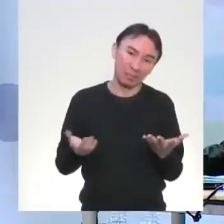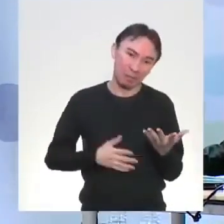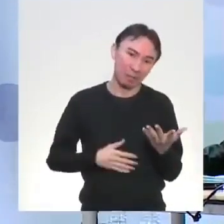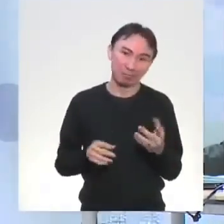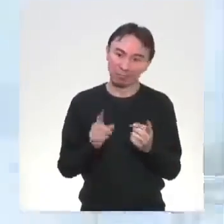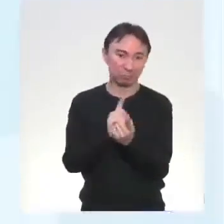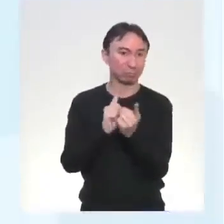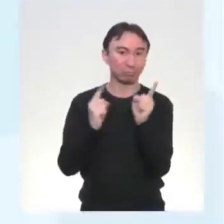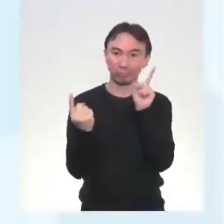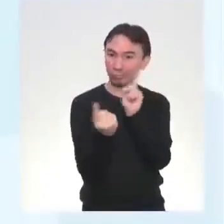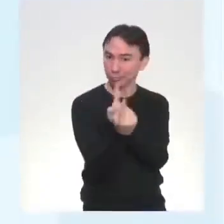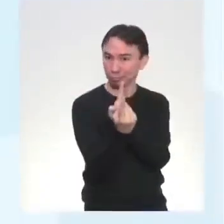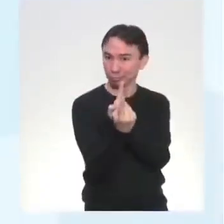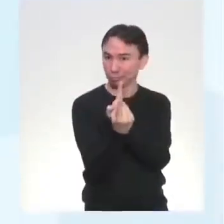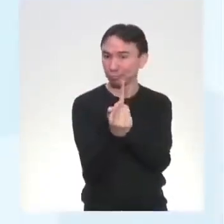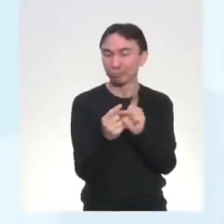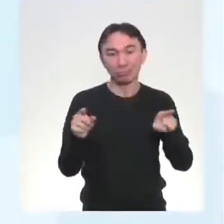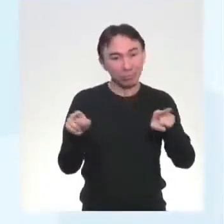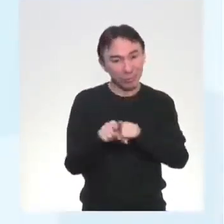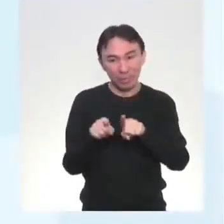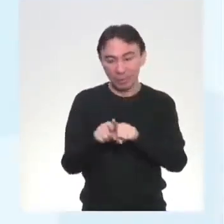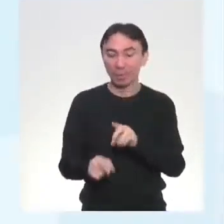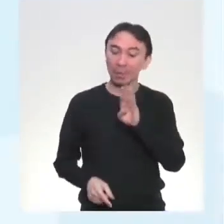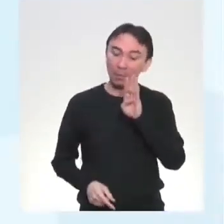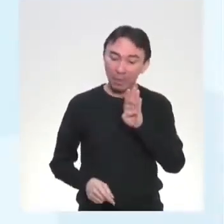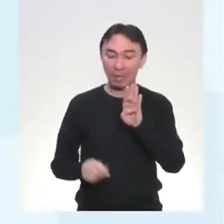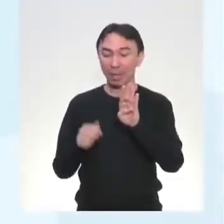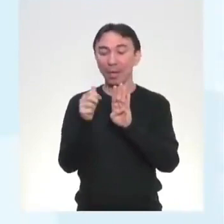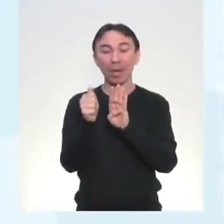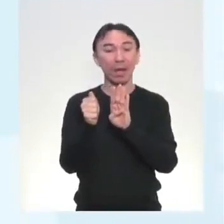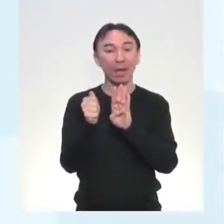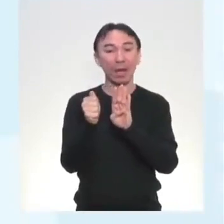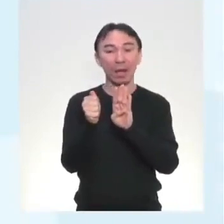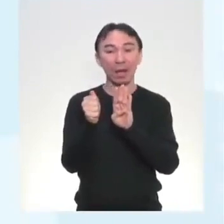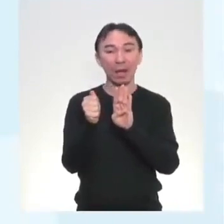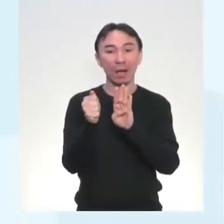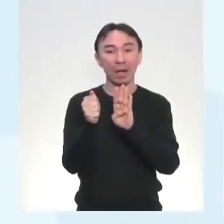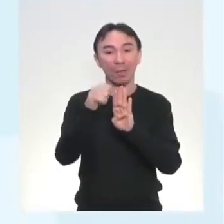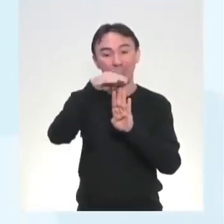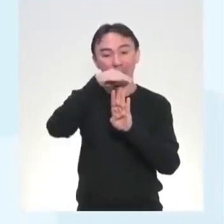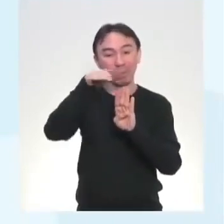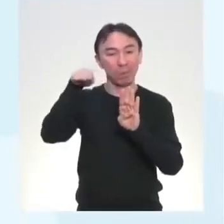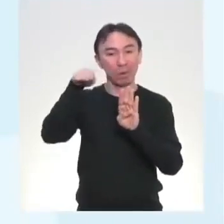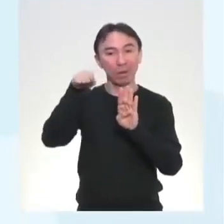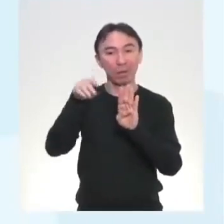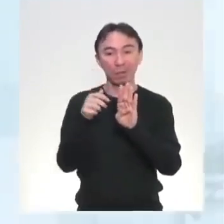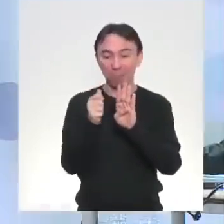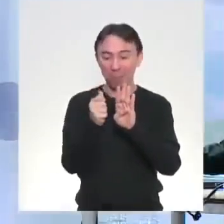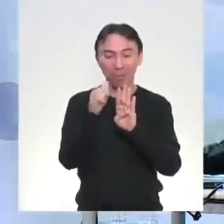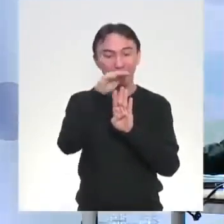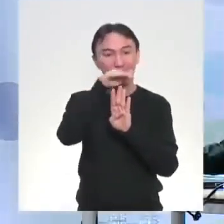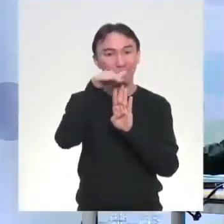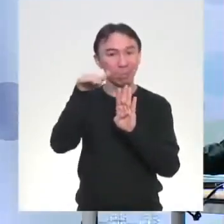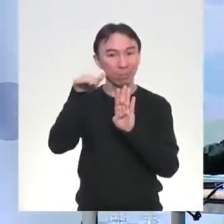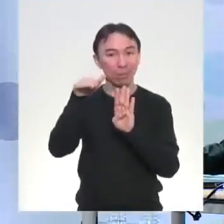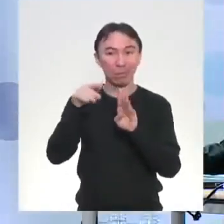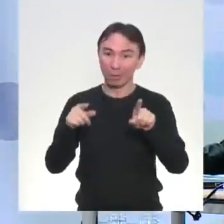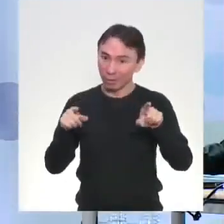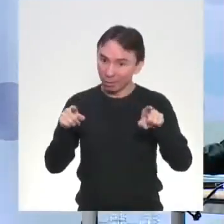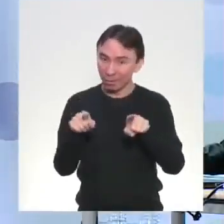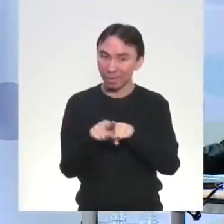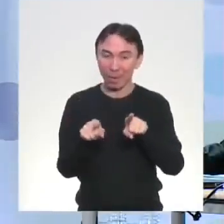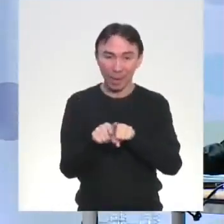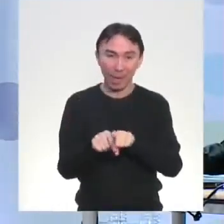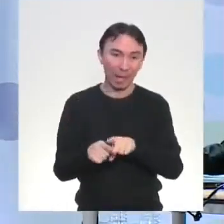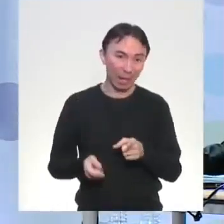né? Olha só, BA. Isso vai depender da onde que você começa a olhar esse segmento de reta, tá? Então,